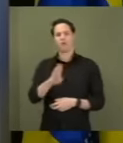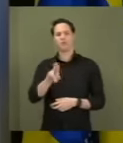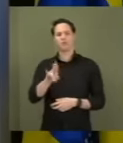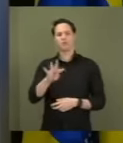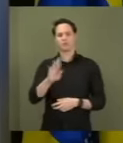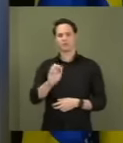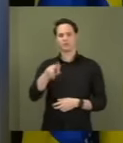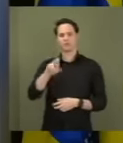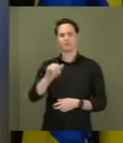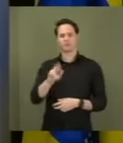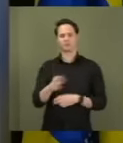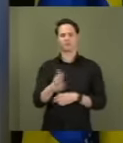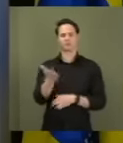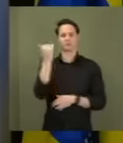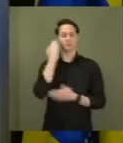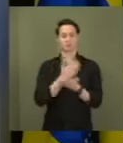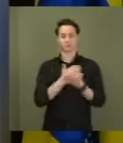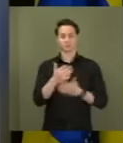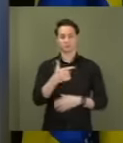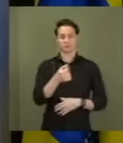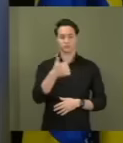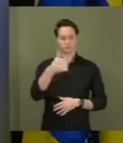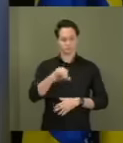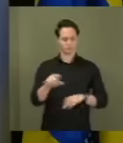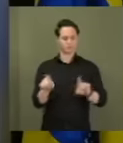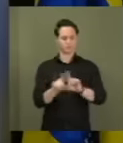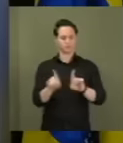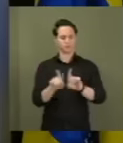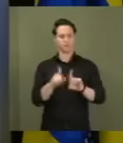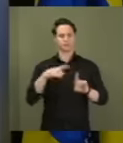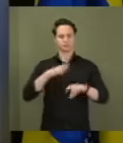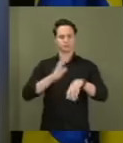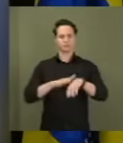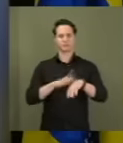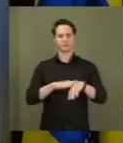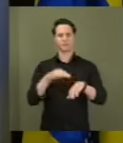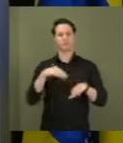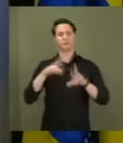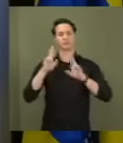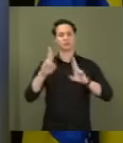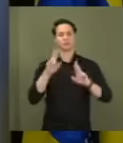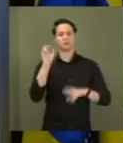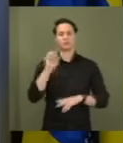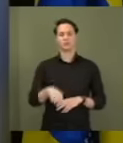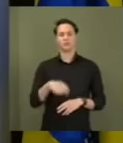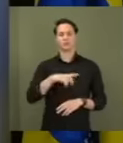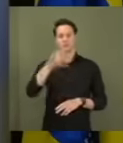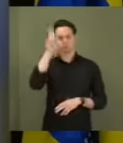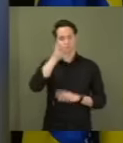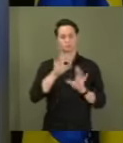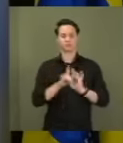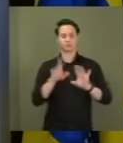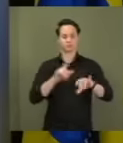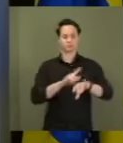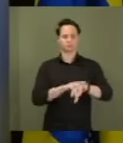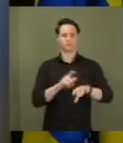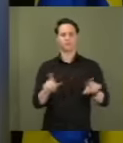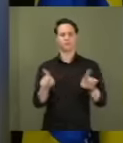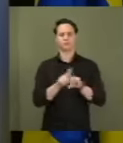desenvolvimento desde 2019 e cuja previsão otimista é estar disponível à